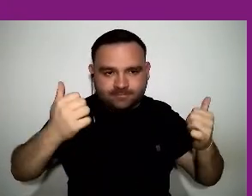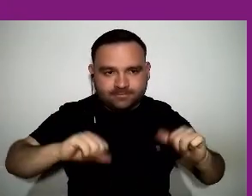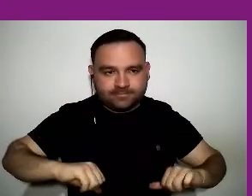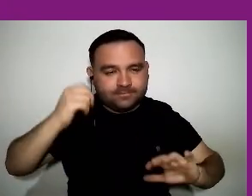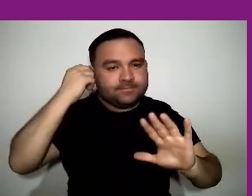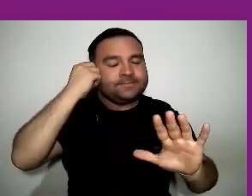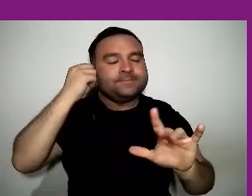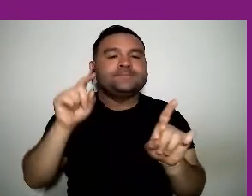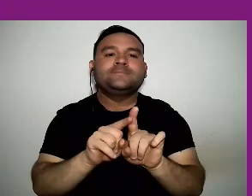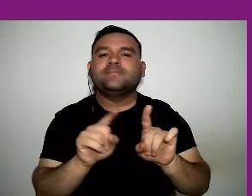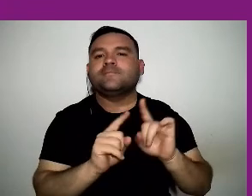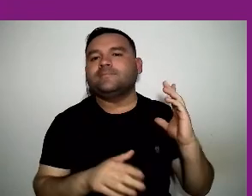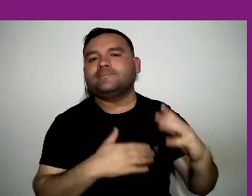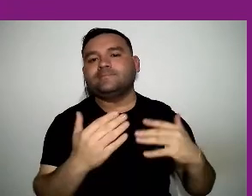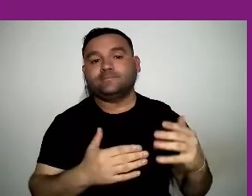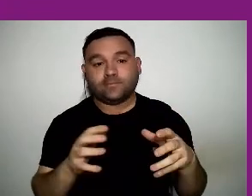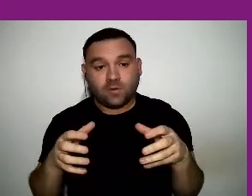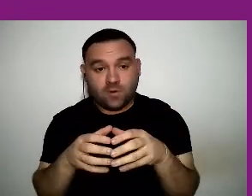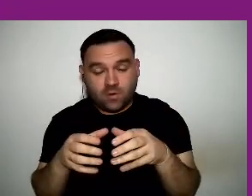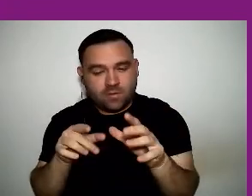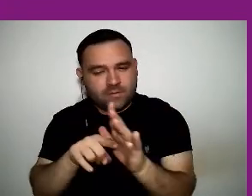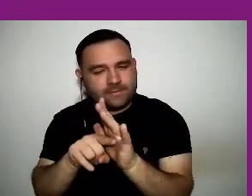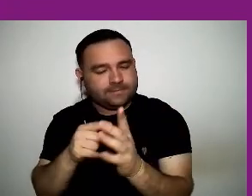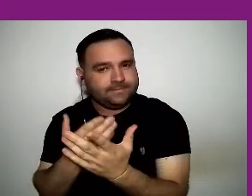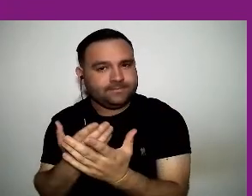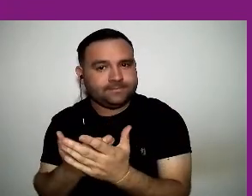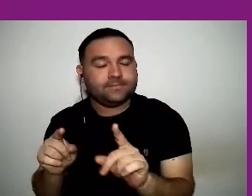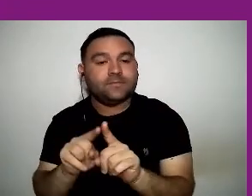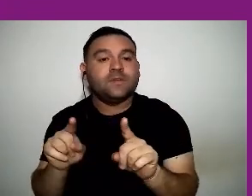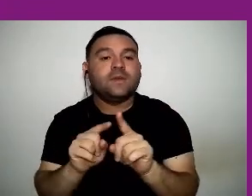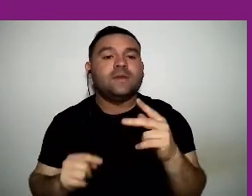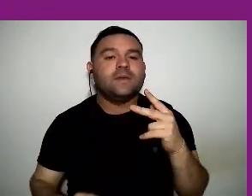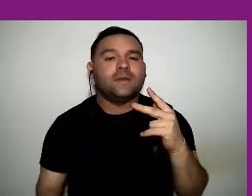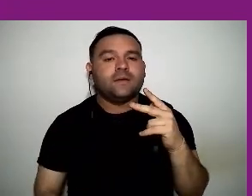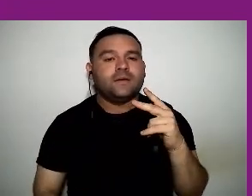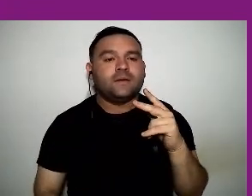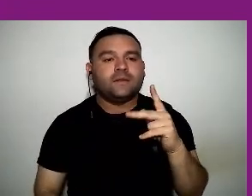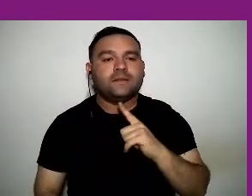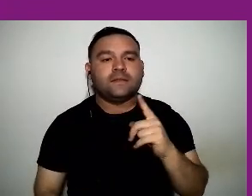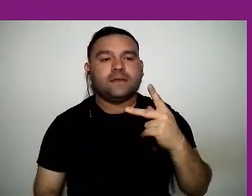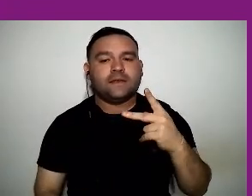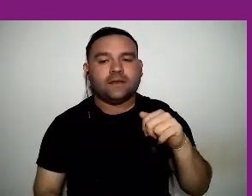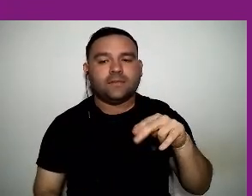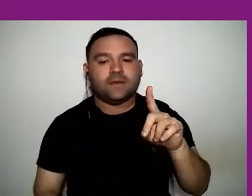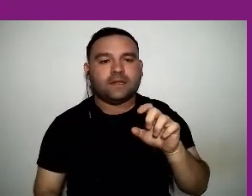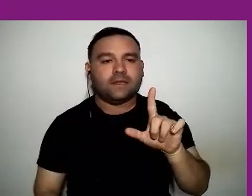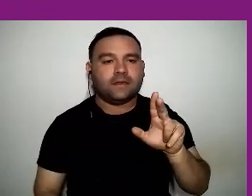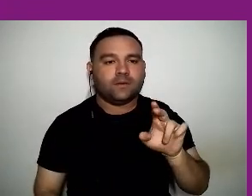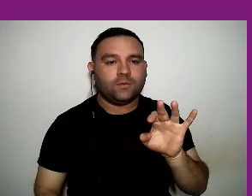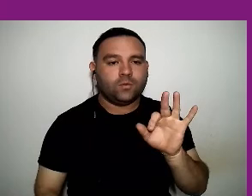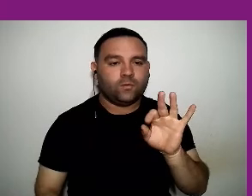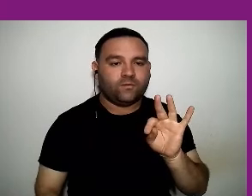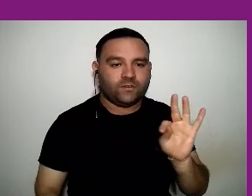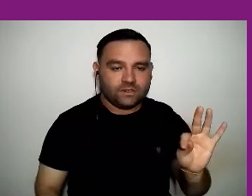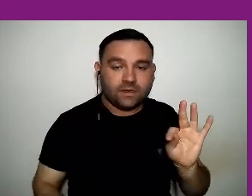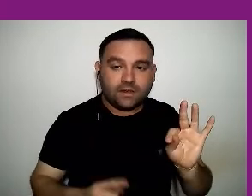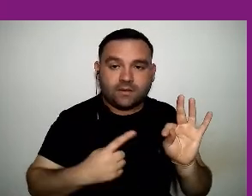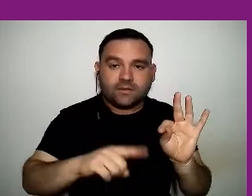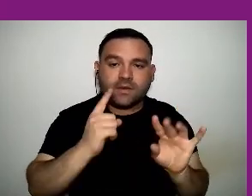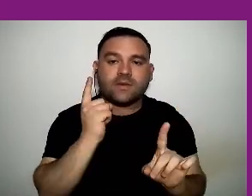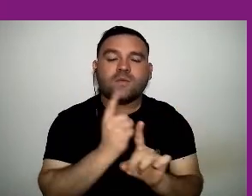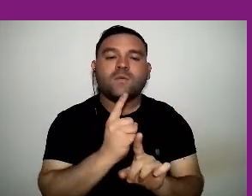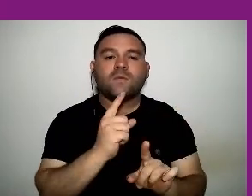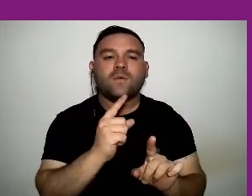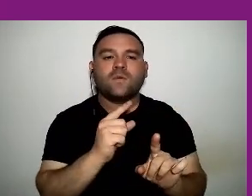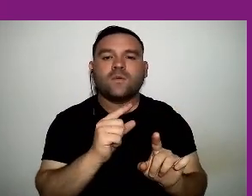mas, subsequentemente, o mesmo grupo mostrou o efeito do Pendeluft, onde nós conseguimos perceber claramente